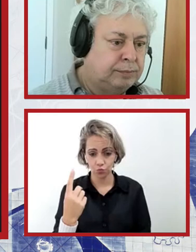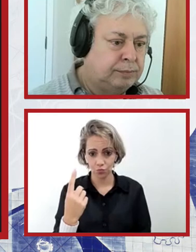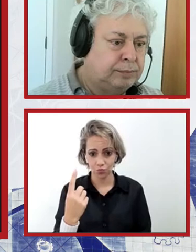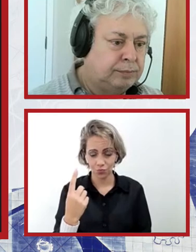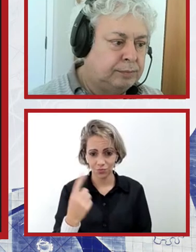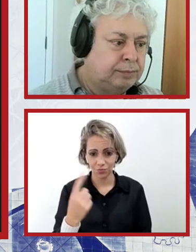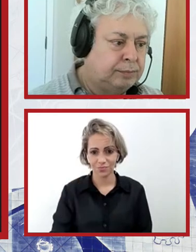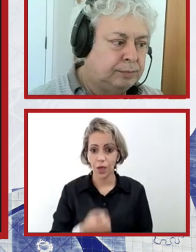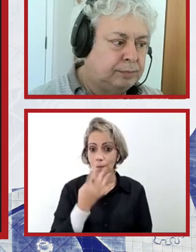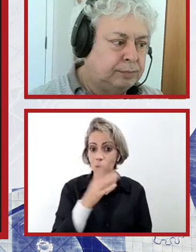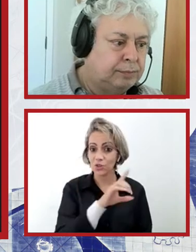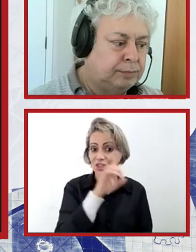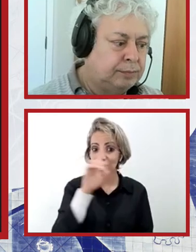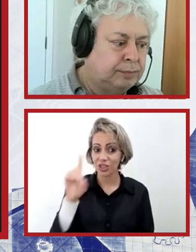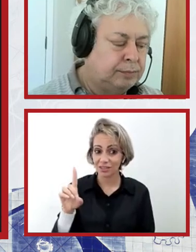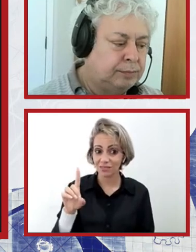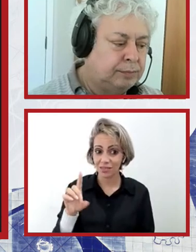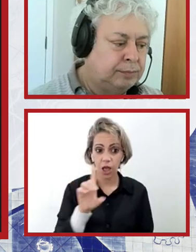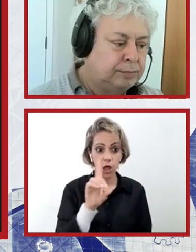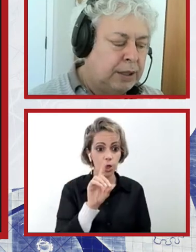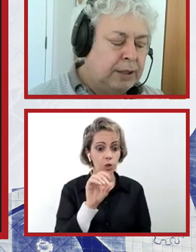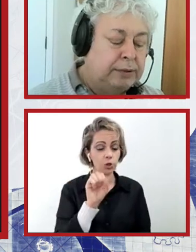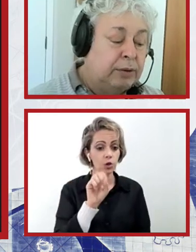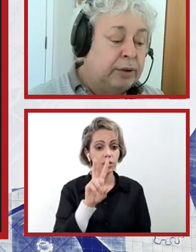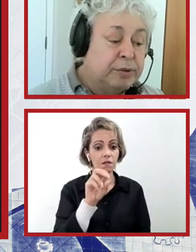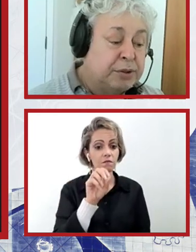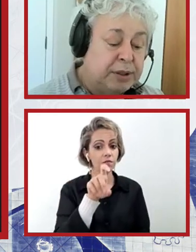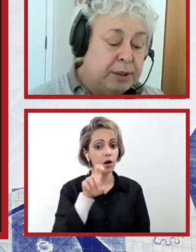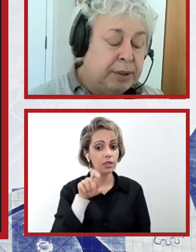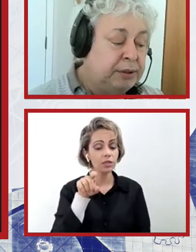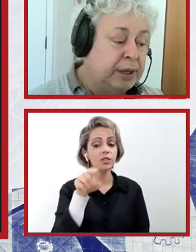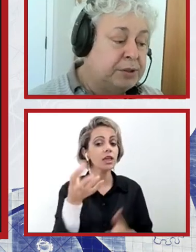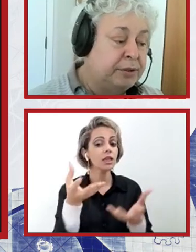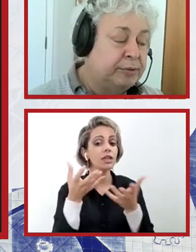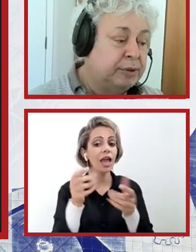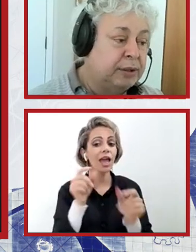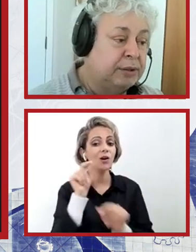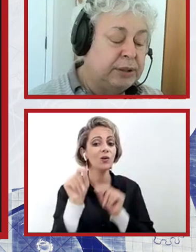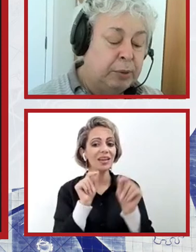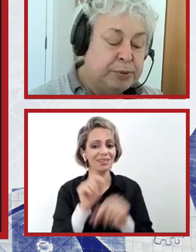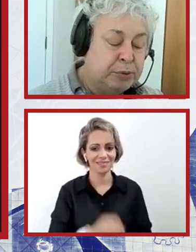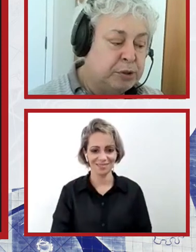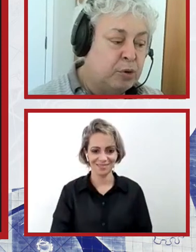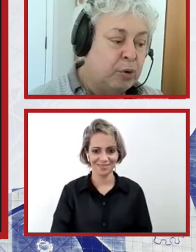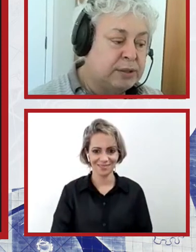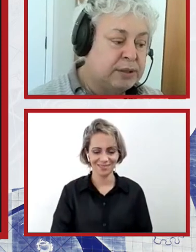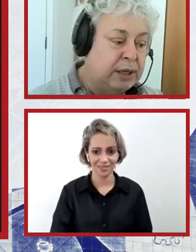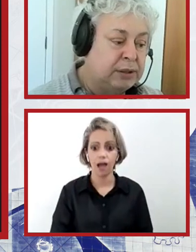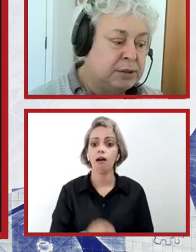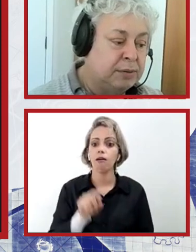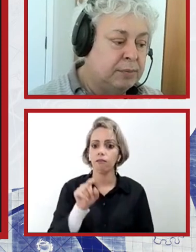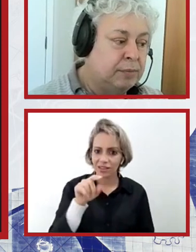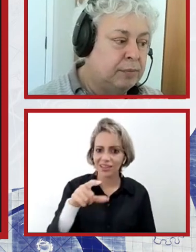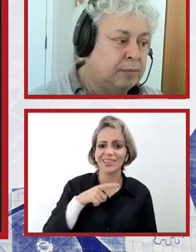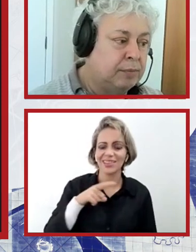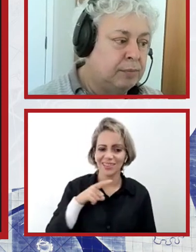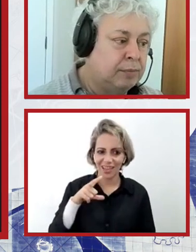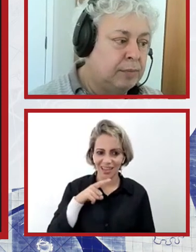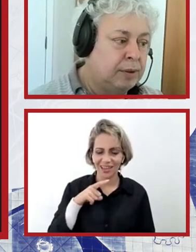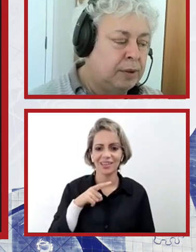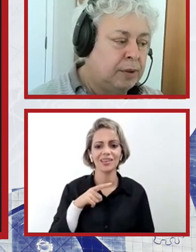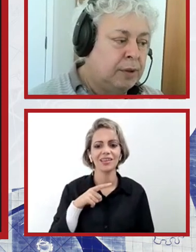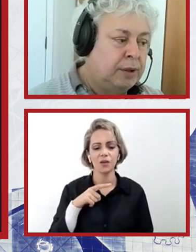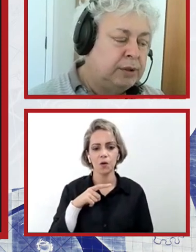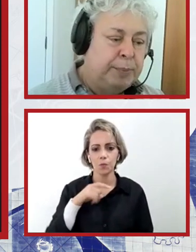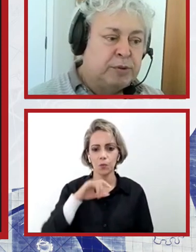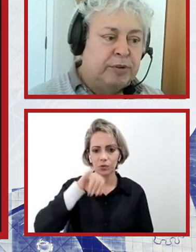6.1. Bom dia, DOSBox. O que você deseja? Então, é um sistema interativo, né? Você tem opções com as setas. T, testar